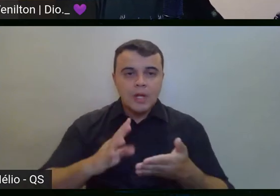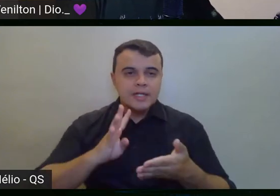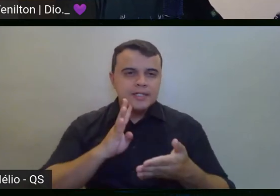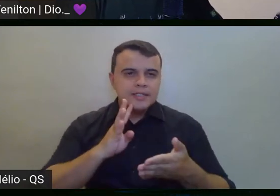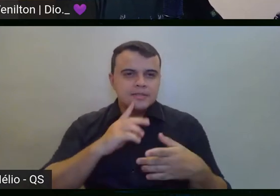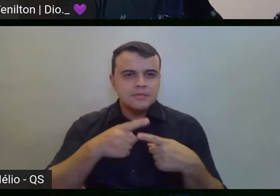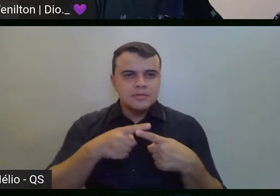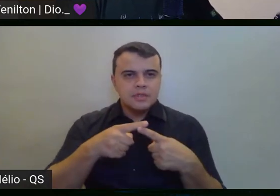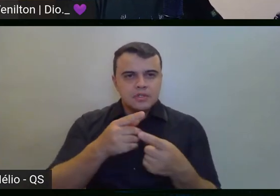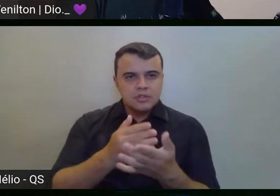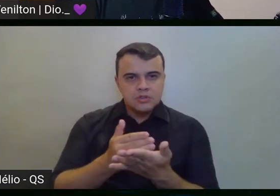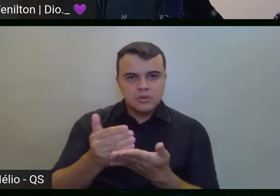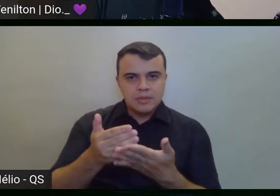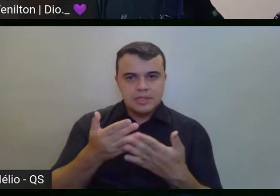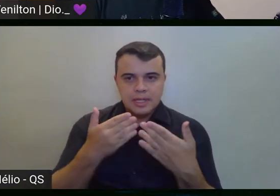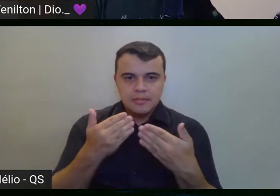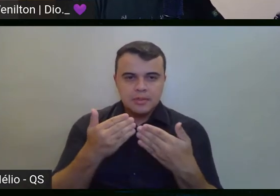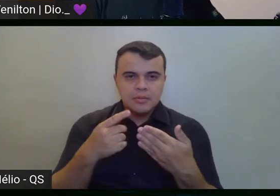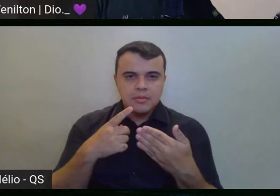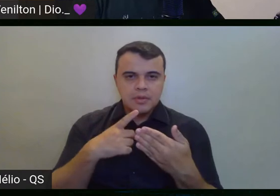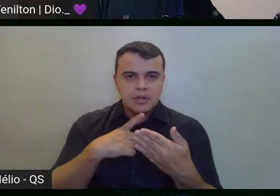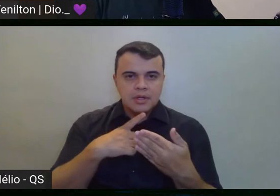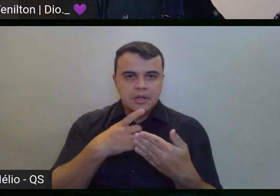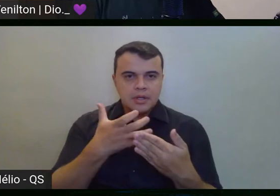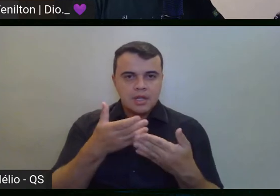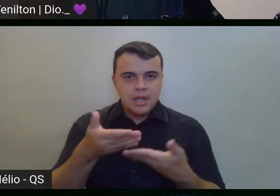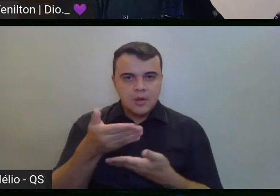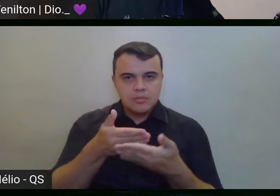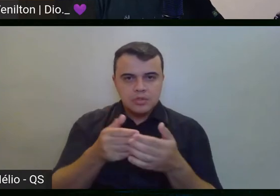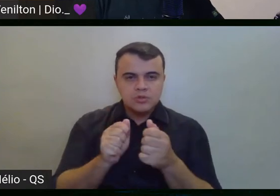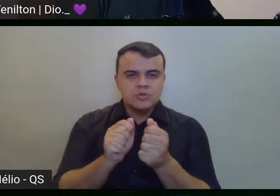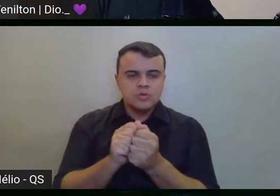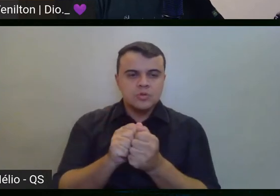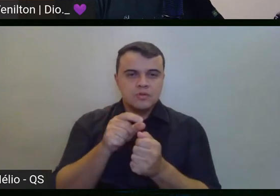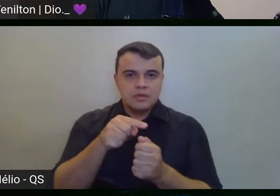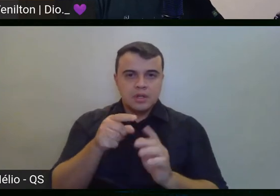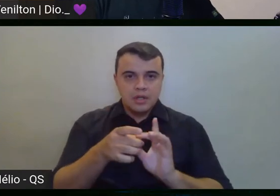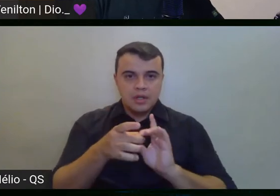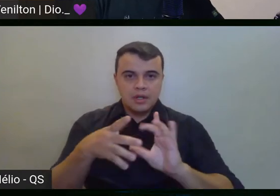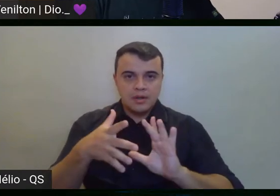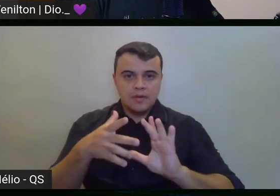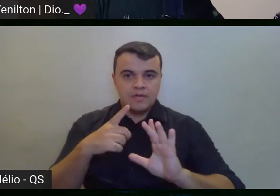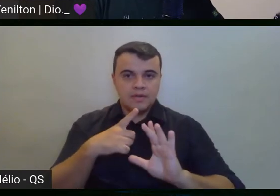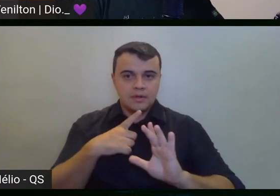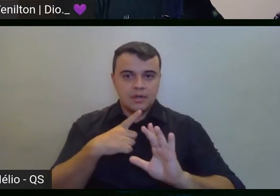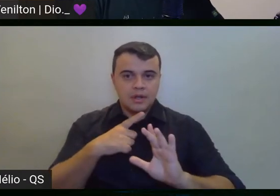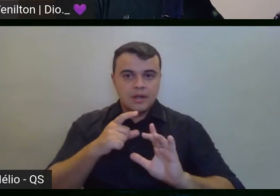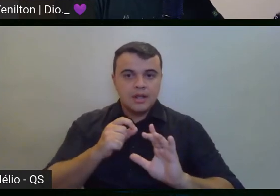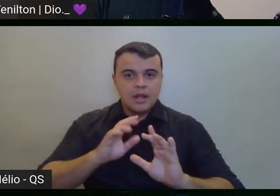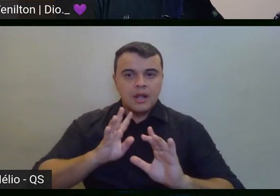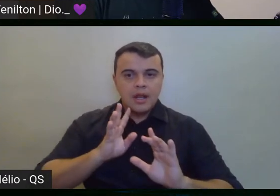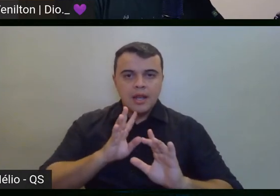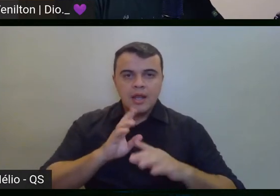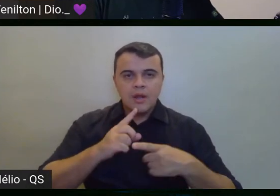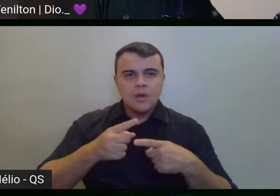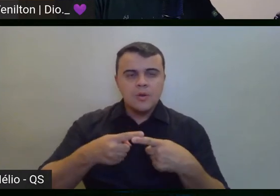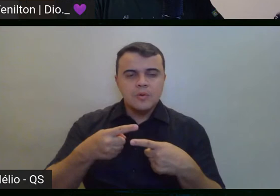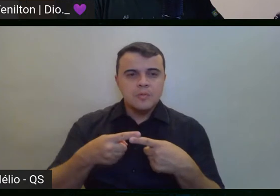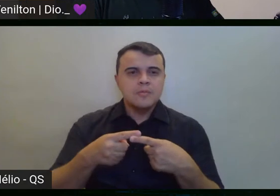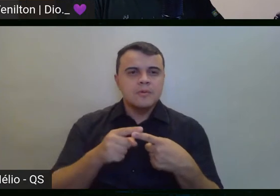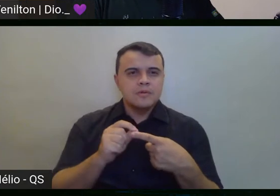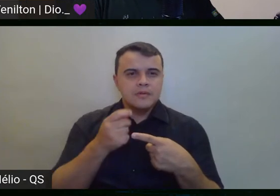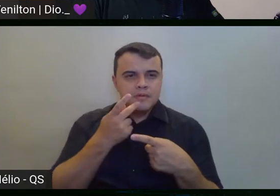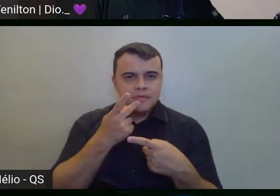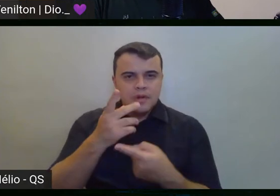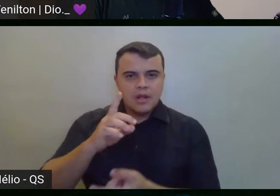que para gente começar aqui o bate-papo da vida então se quiser compartilhar Pode ficar à vontade para ficar no piloto Mas uma coisa importante é assim quando